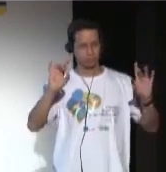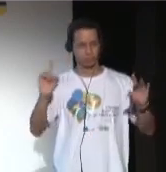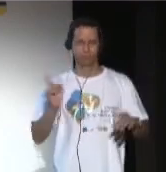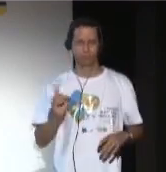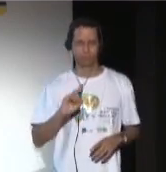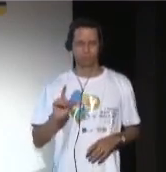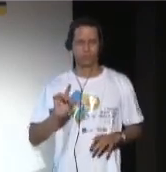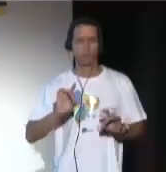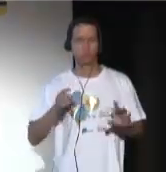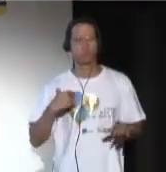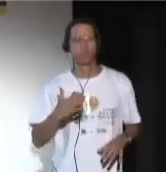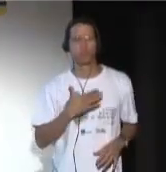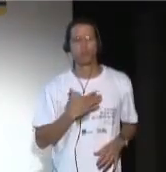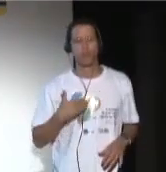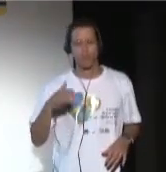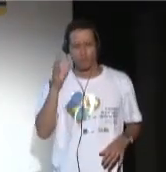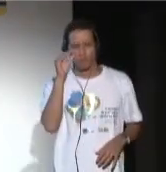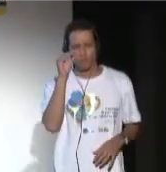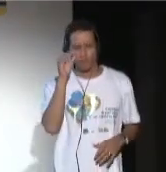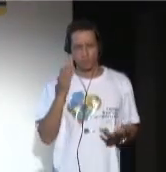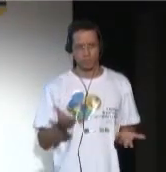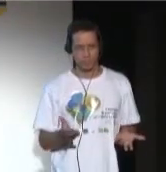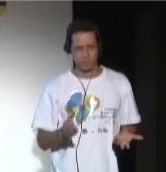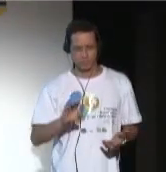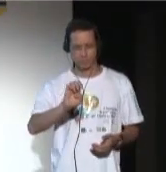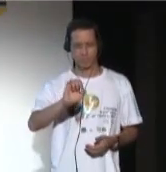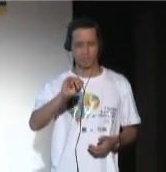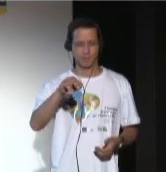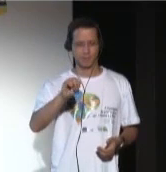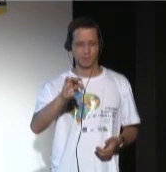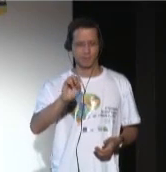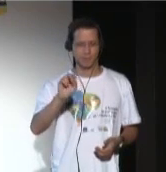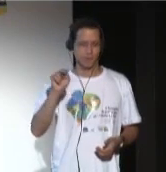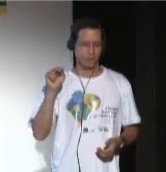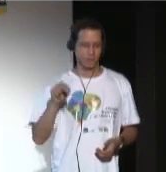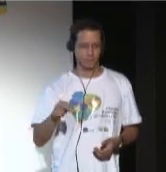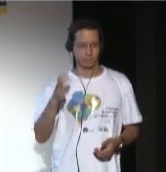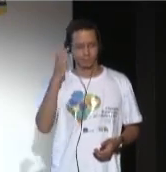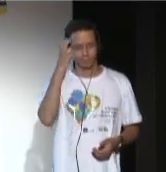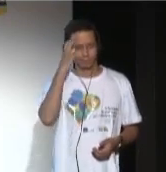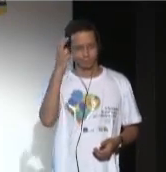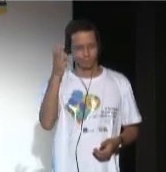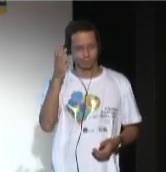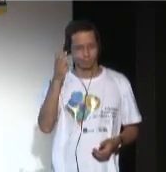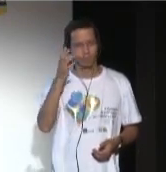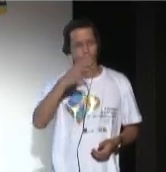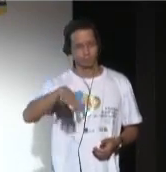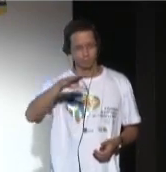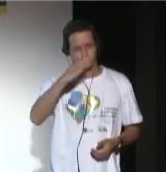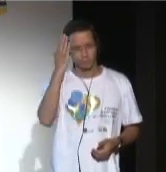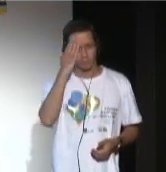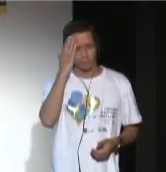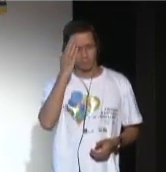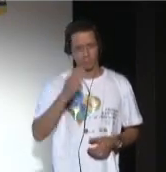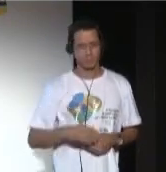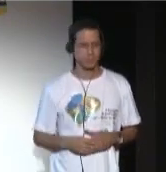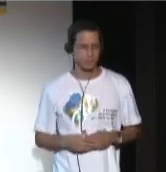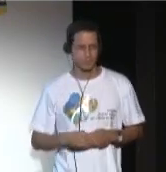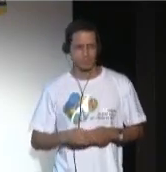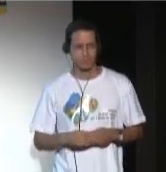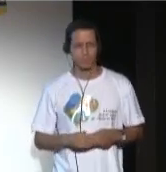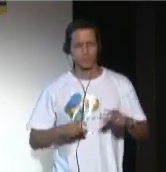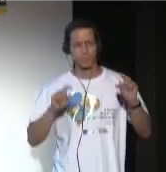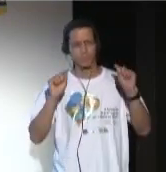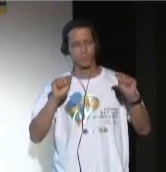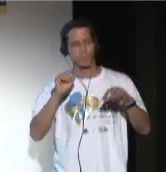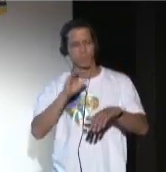apaixonadamente curioso. É claro que o Einstein era inteligente, né? Ninguém questiona a sua inteligência. Agora, o que era